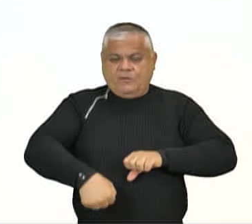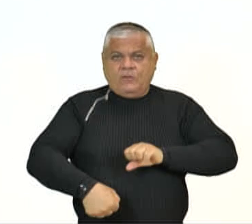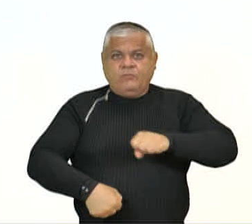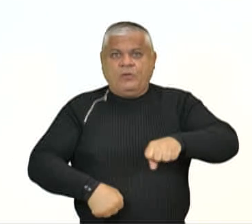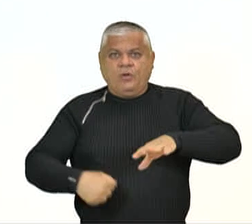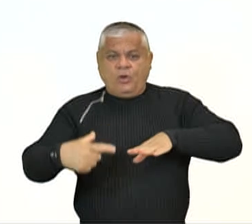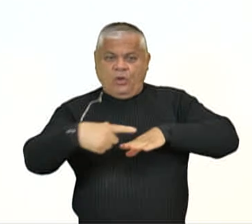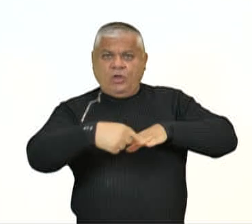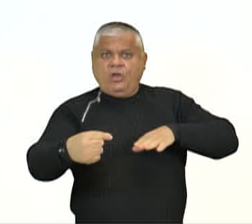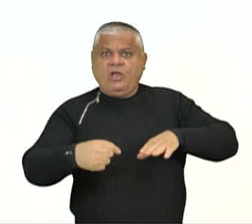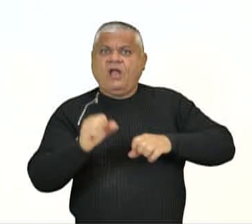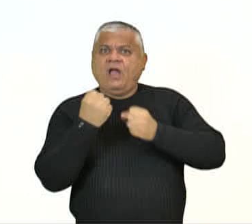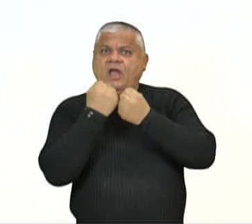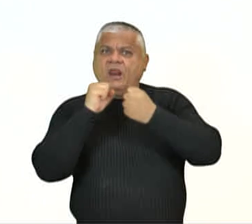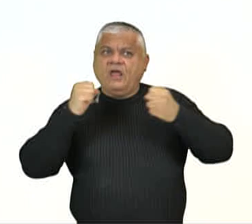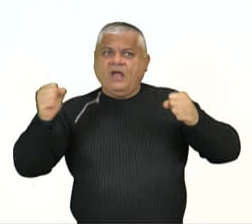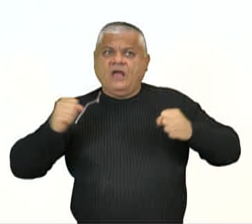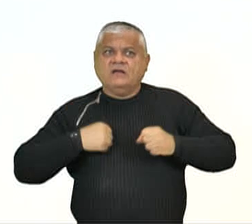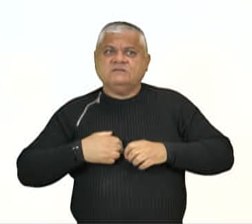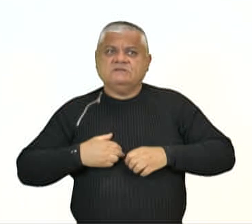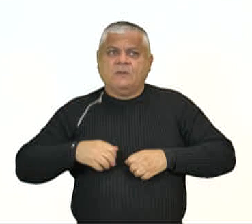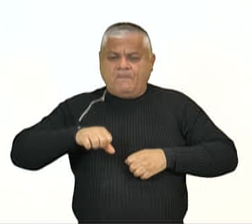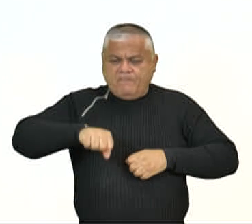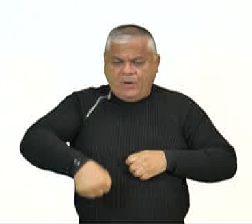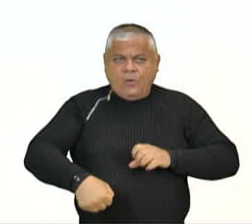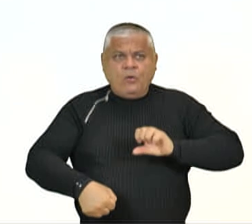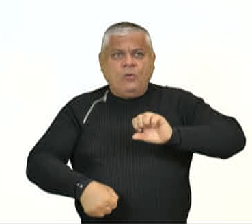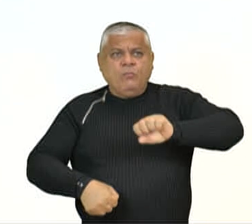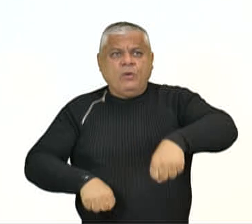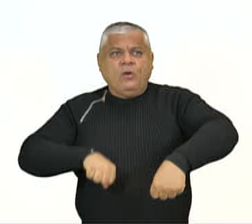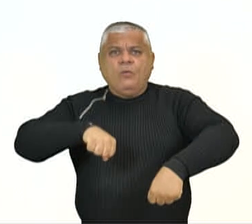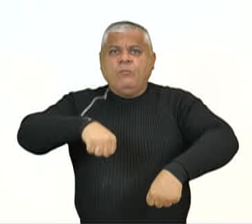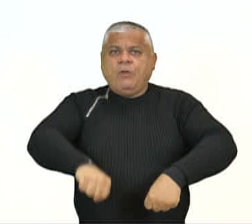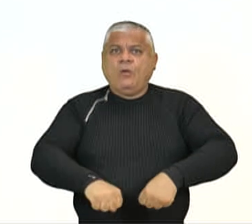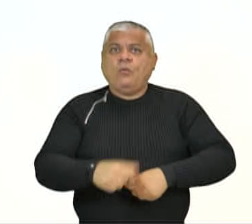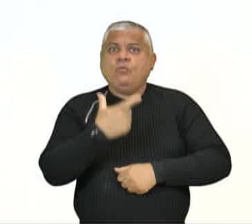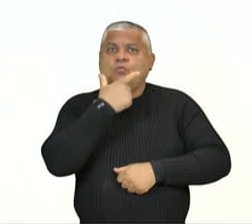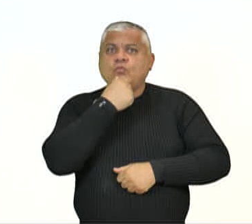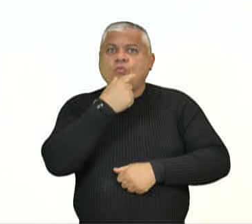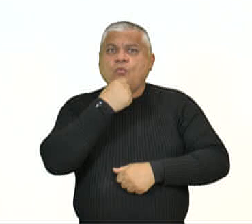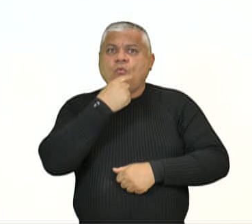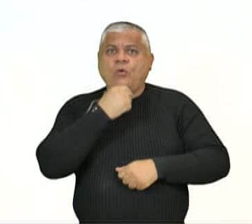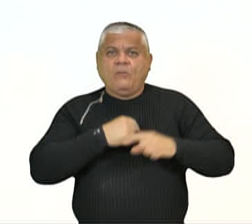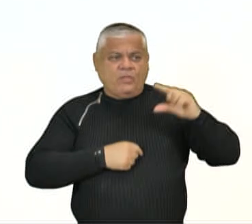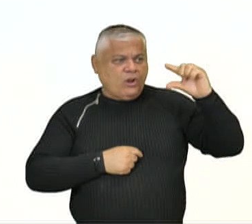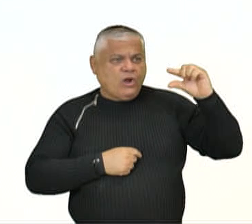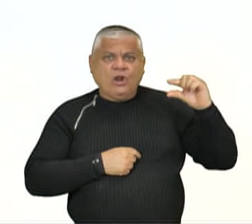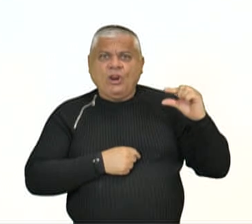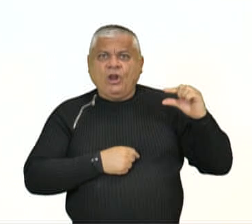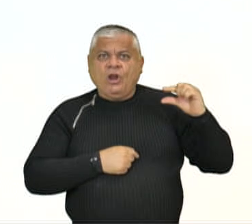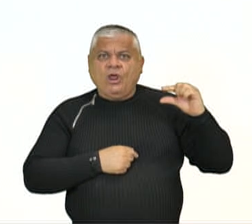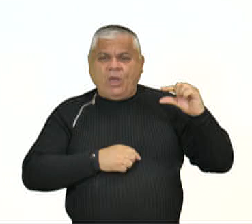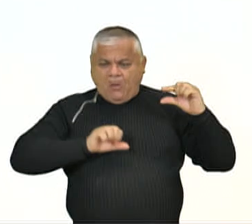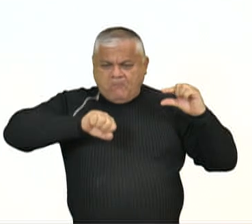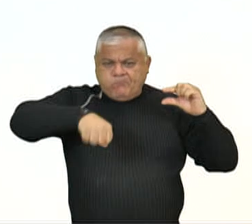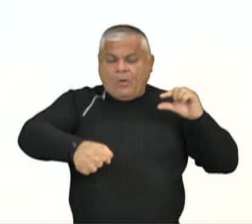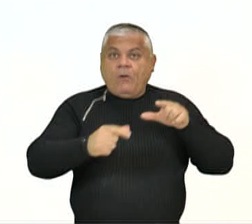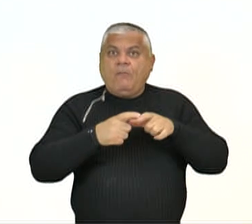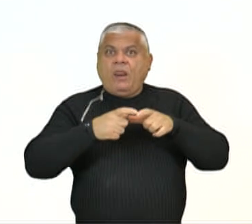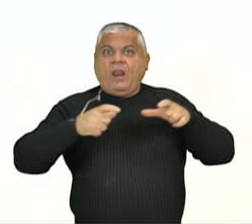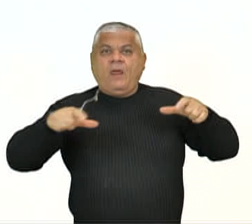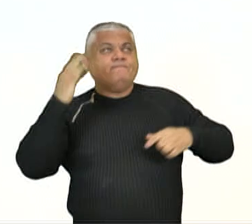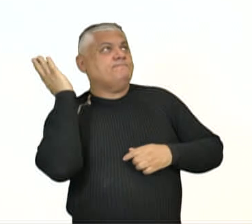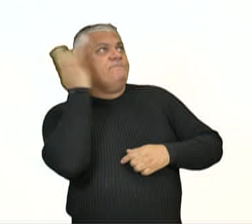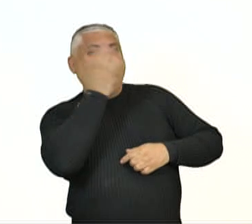olha o tamanho da pegada que eles encontraram comparado com o tamanho do pesquisador que está avaliando ela, tá? Então, os